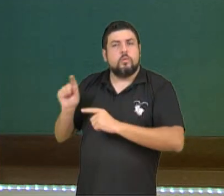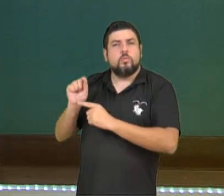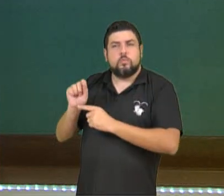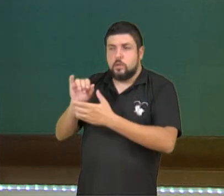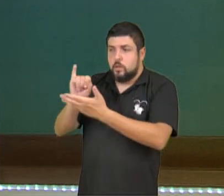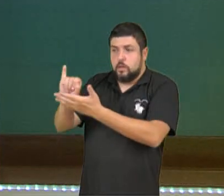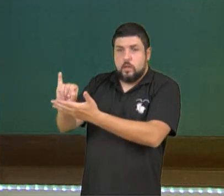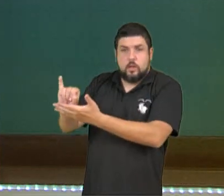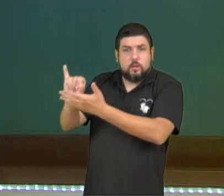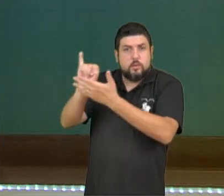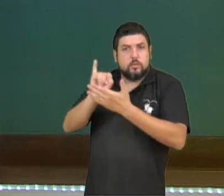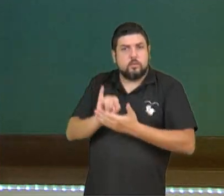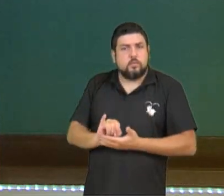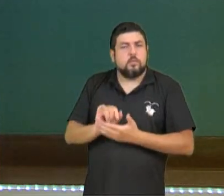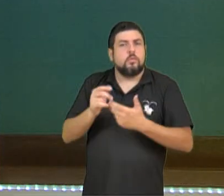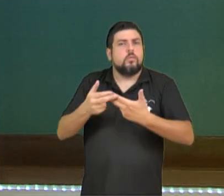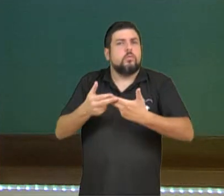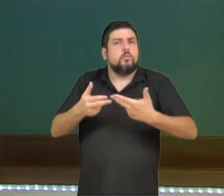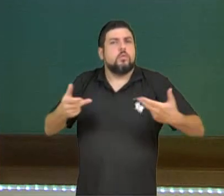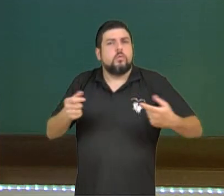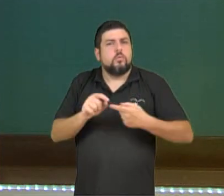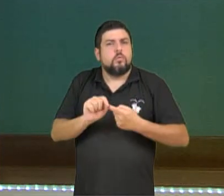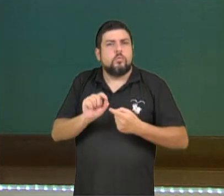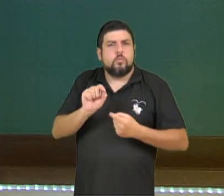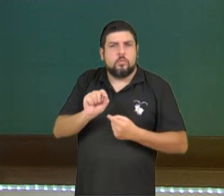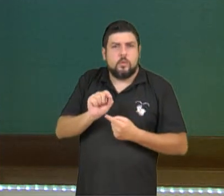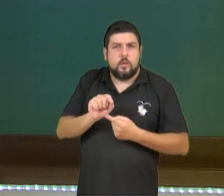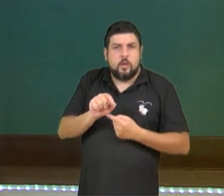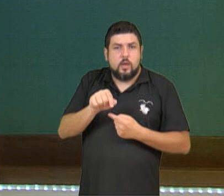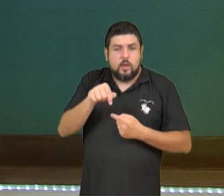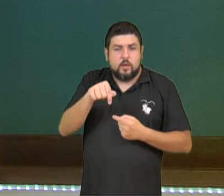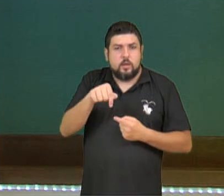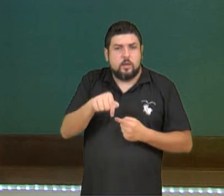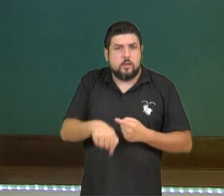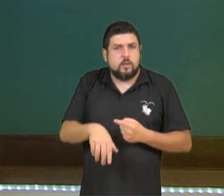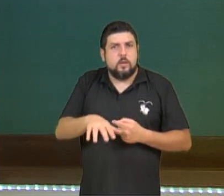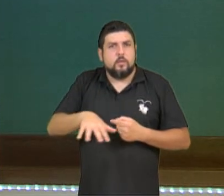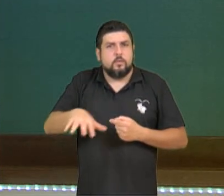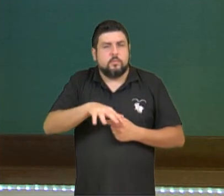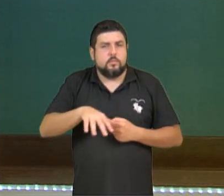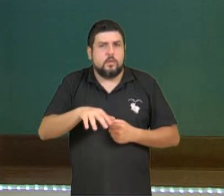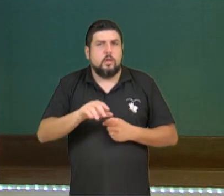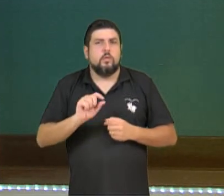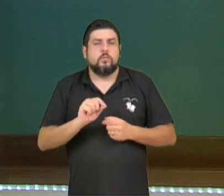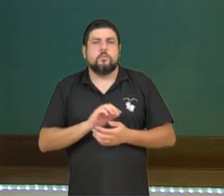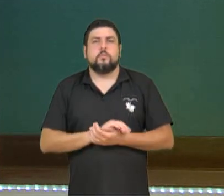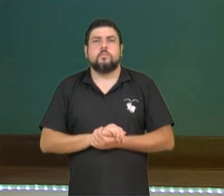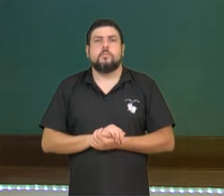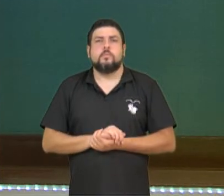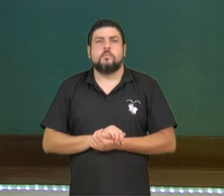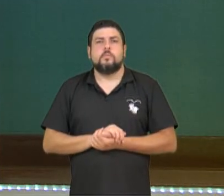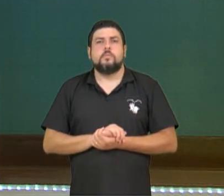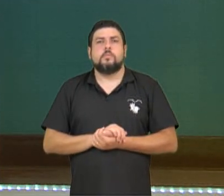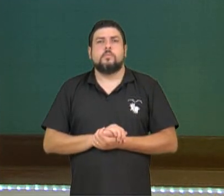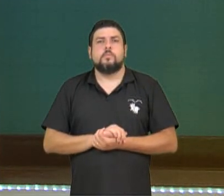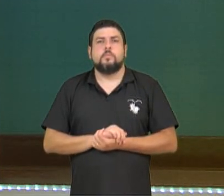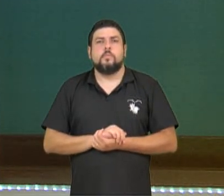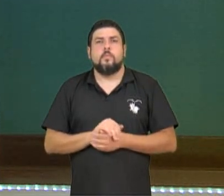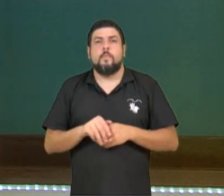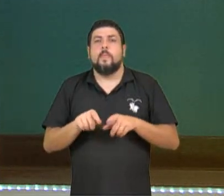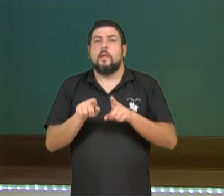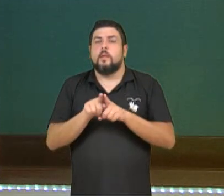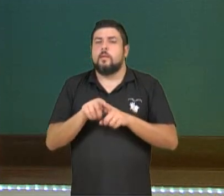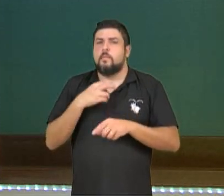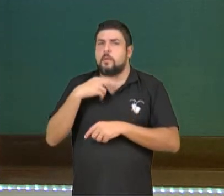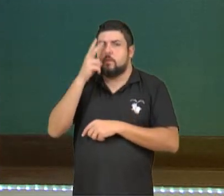importamos uma grande quantidade deles, chegando aqui até a nossa atividade diária. Devemos lembrar